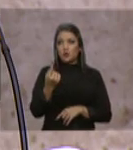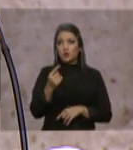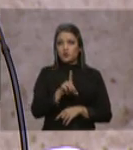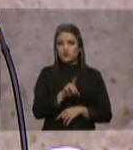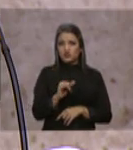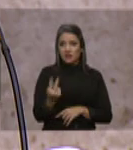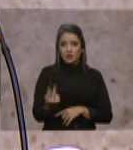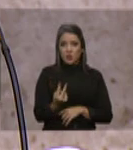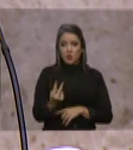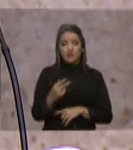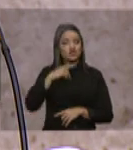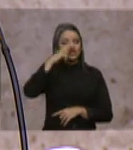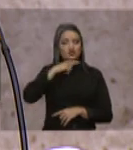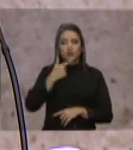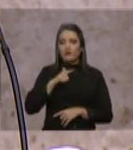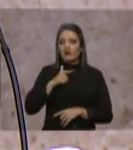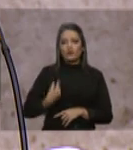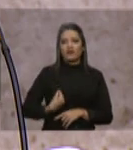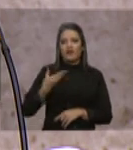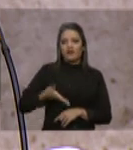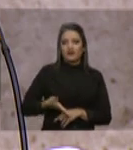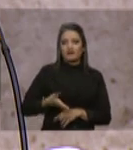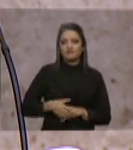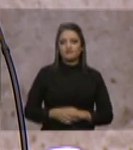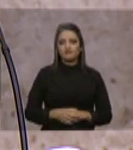né E então